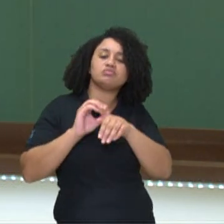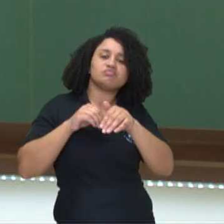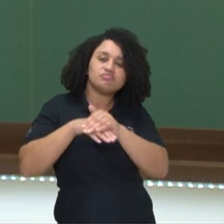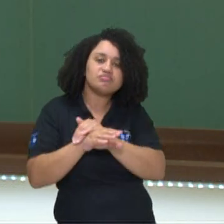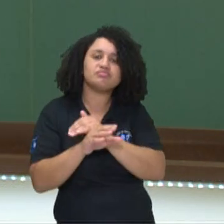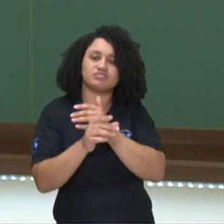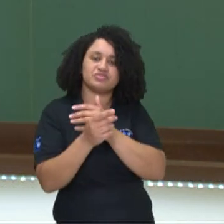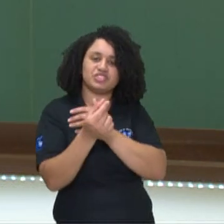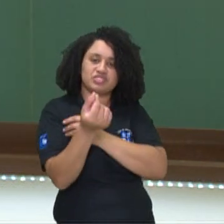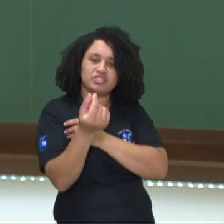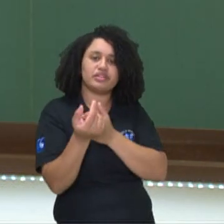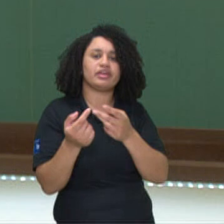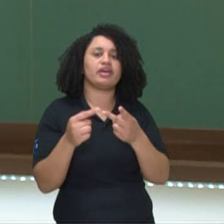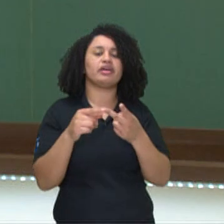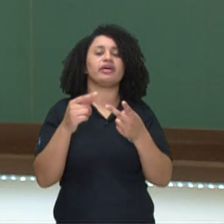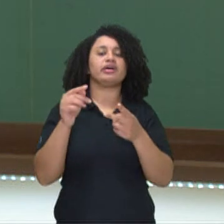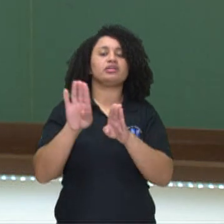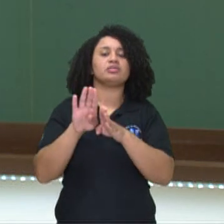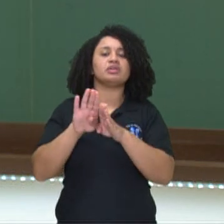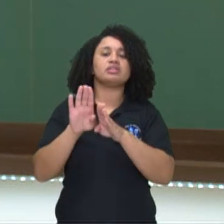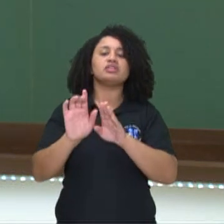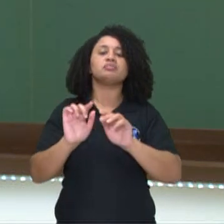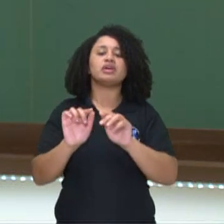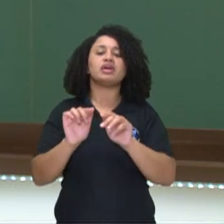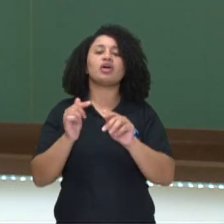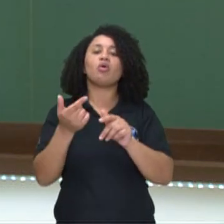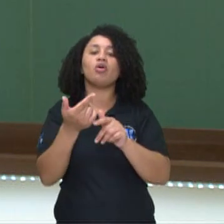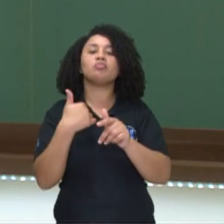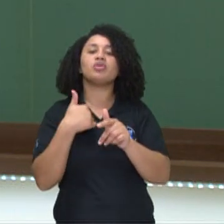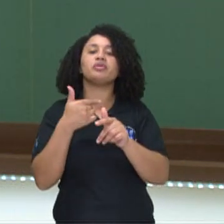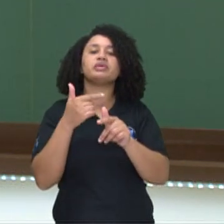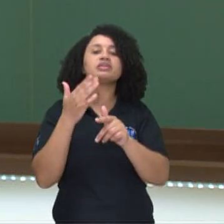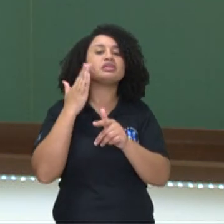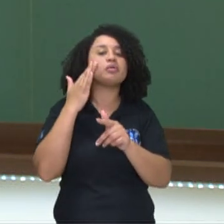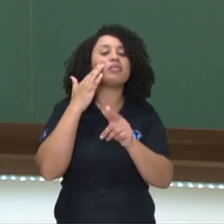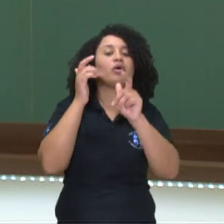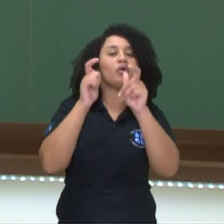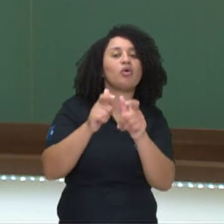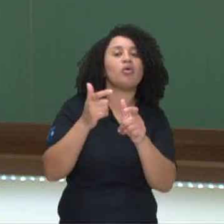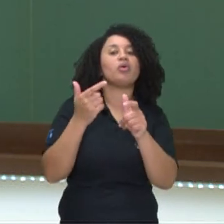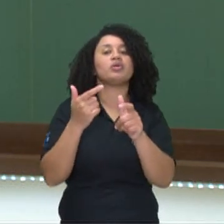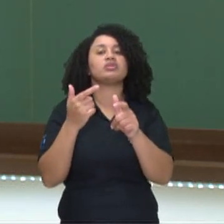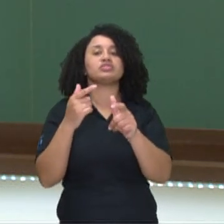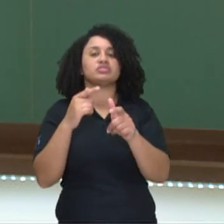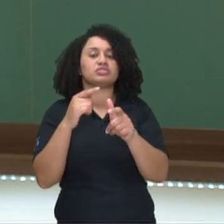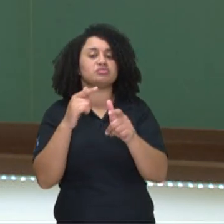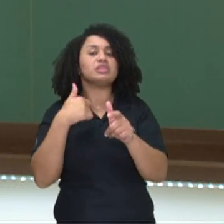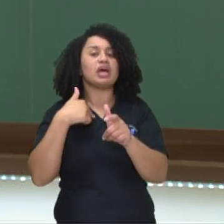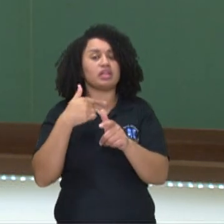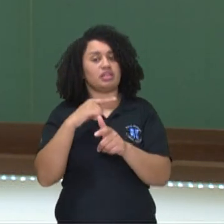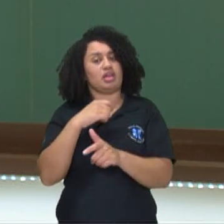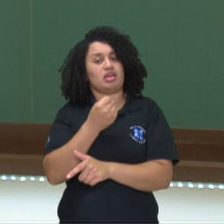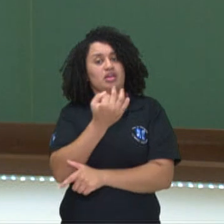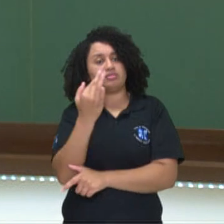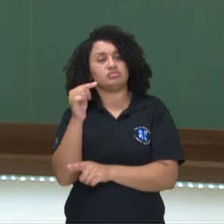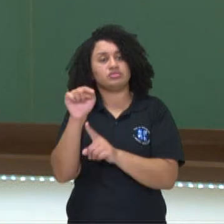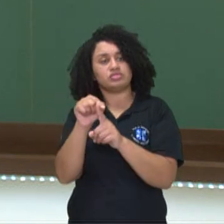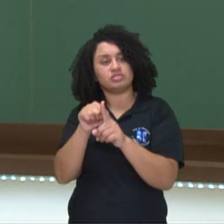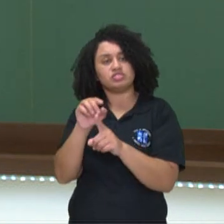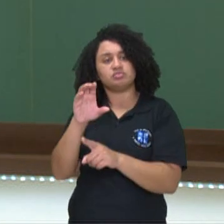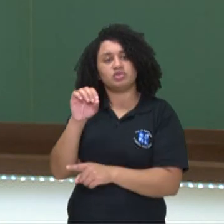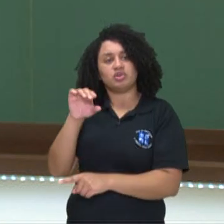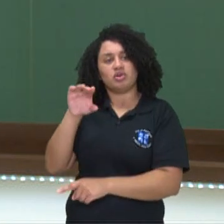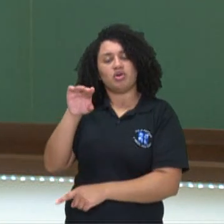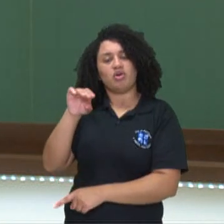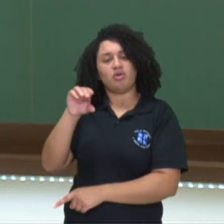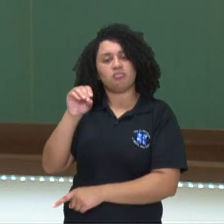implementação do sistema de ações em bolsa de valores, commodities, quando se fala em sistemas agrários. Então a